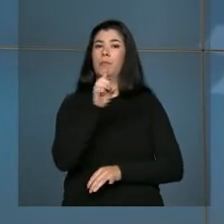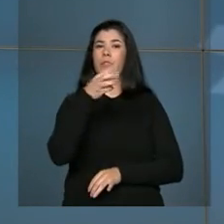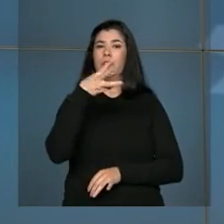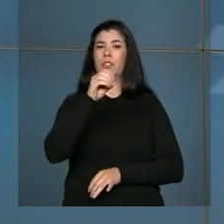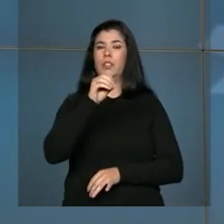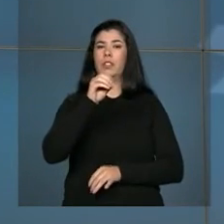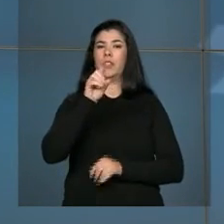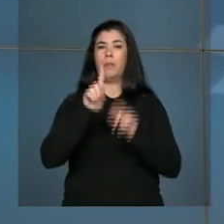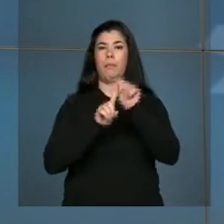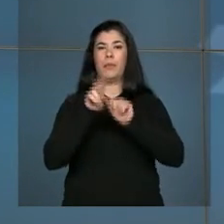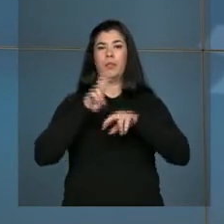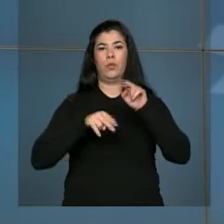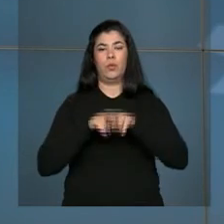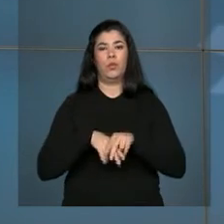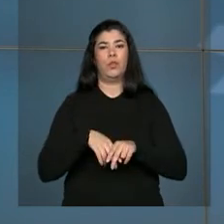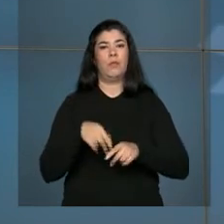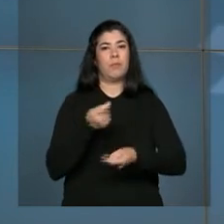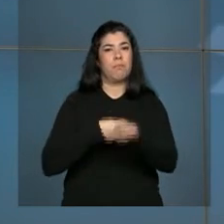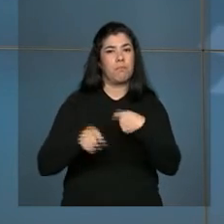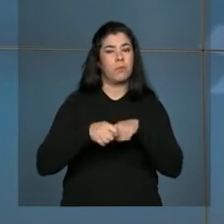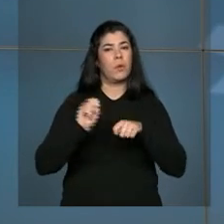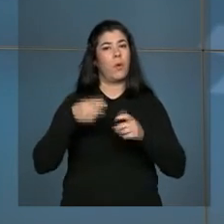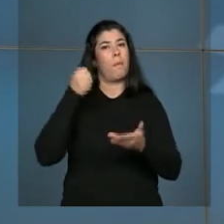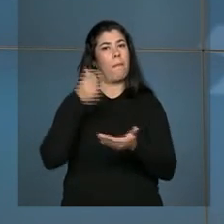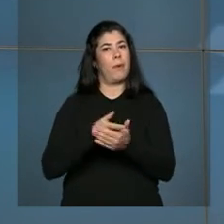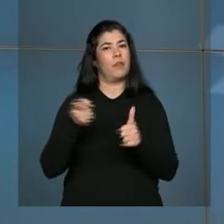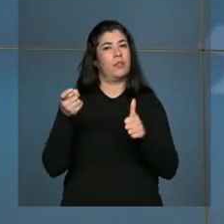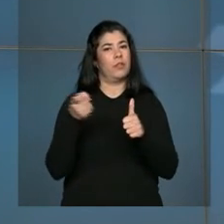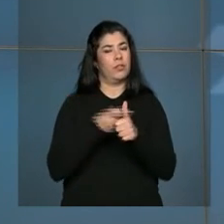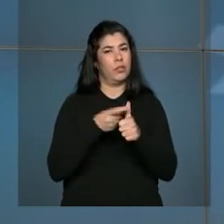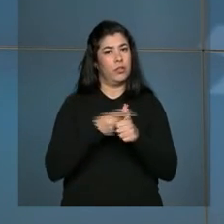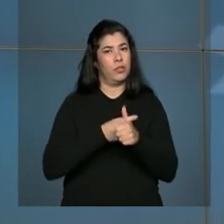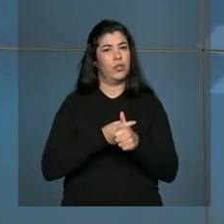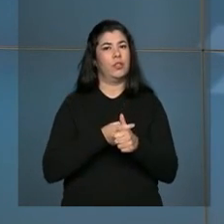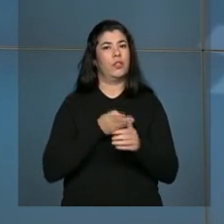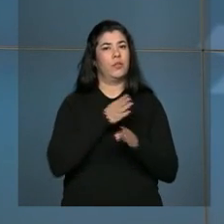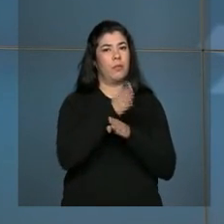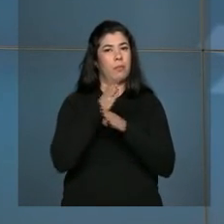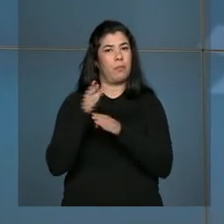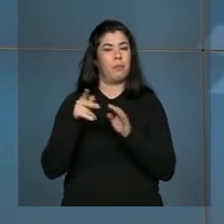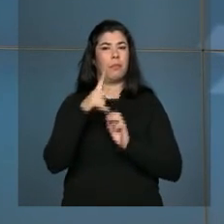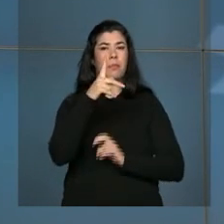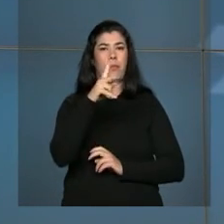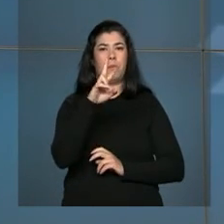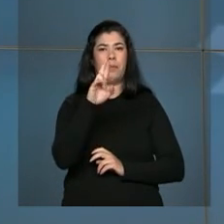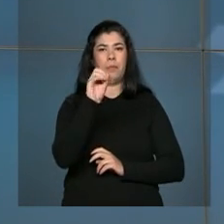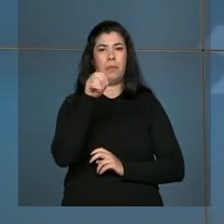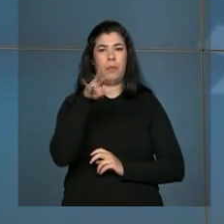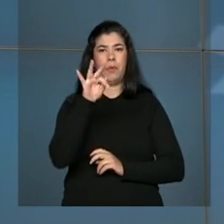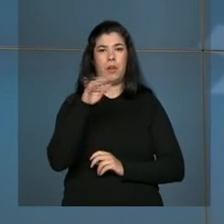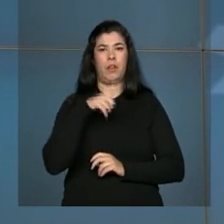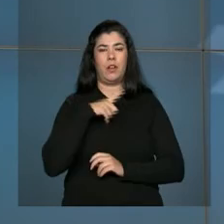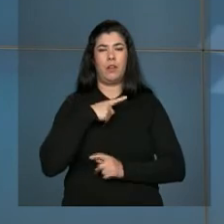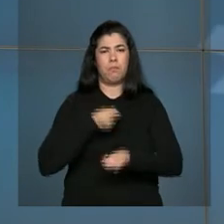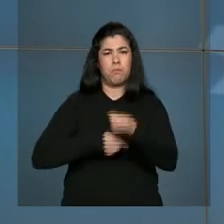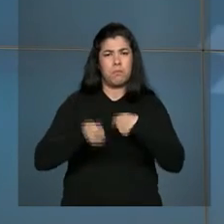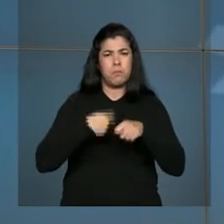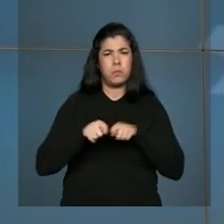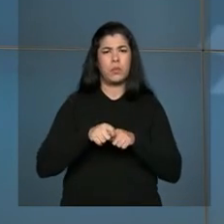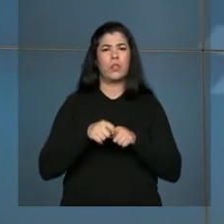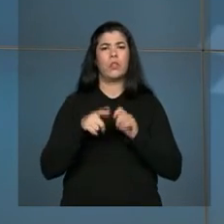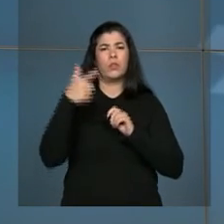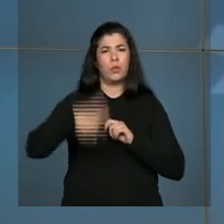o prazo para renegociar ou quitar dívidas de linhas de crédito do Pronaf. A renegociação é válida para todos